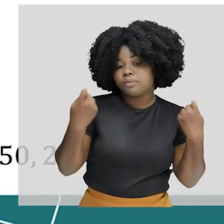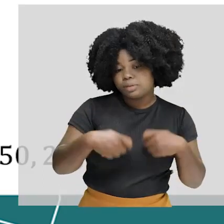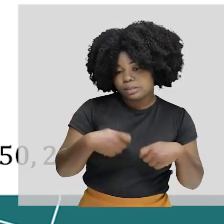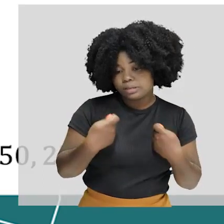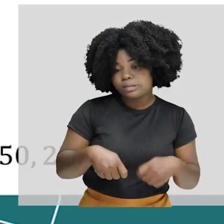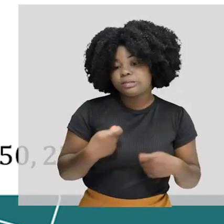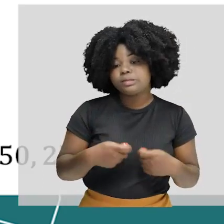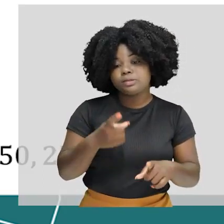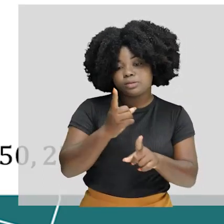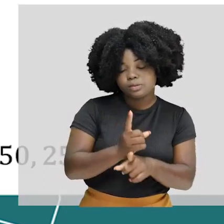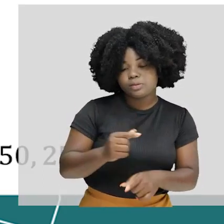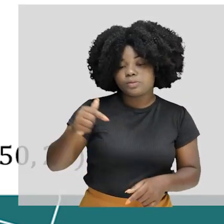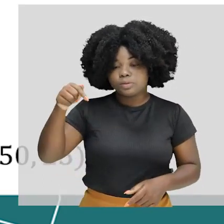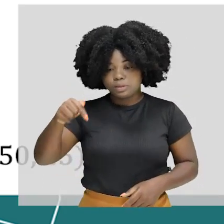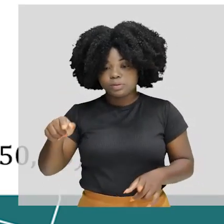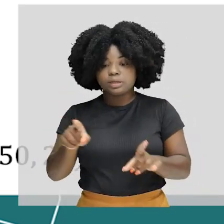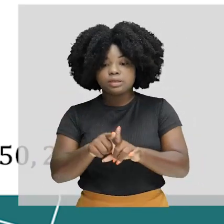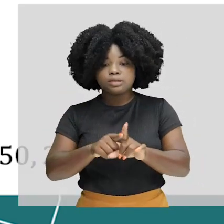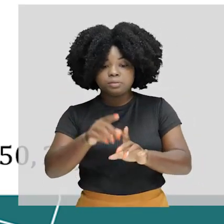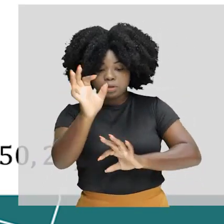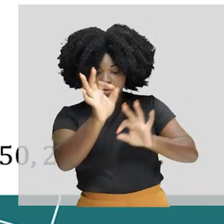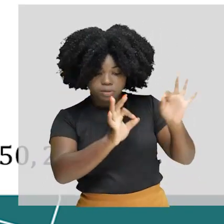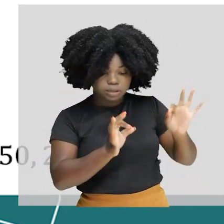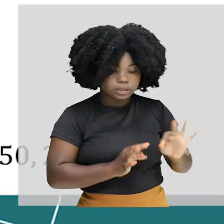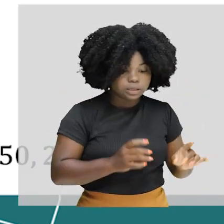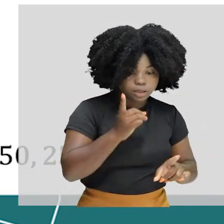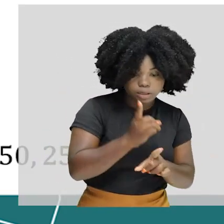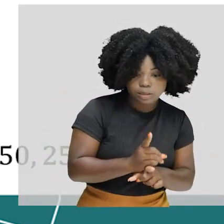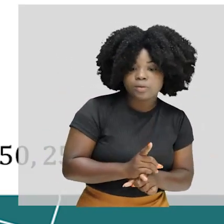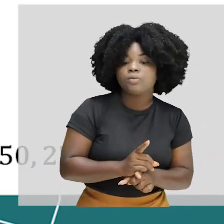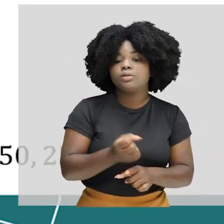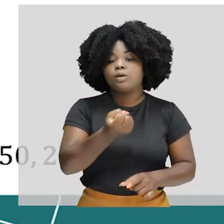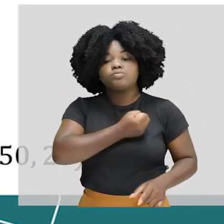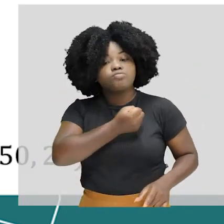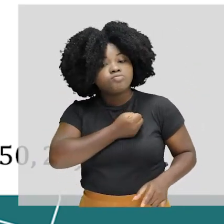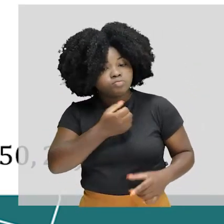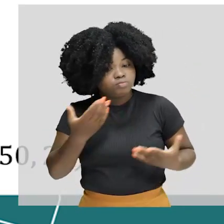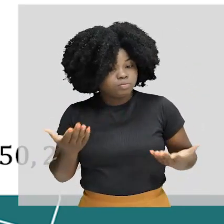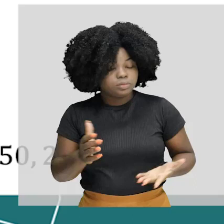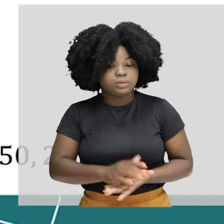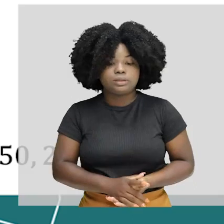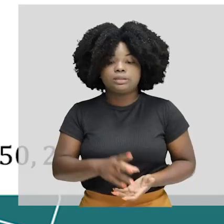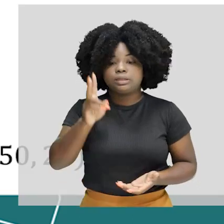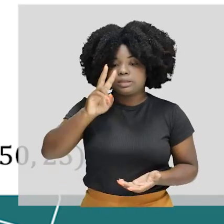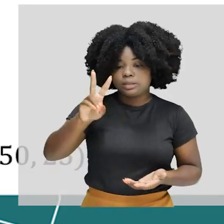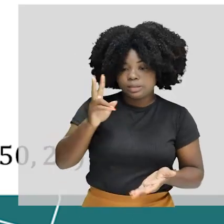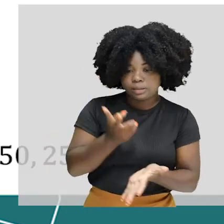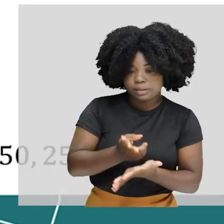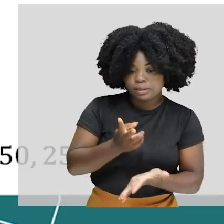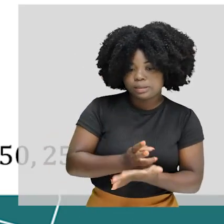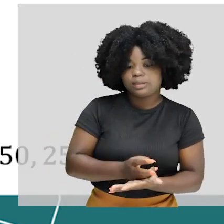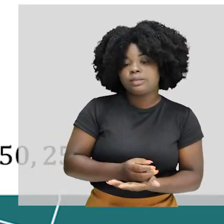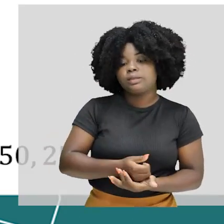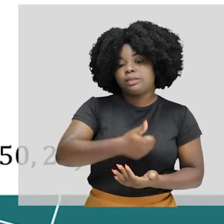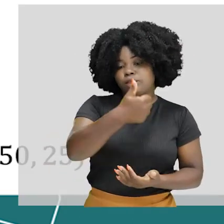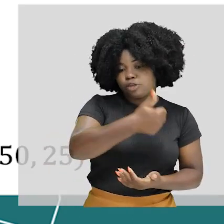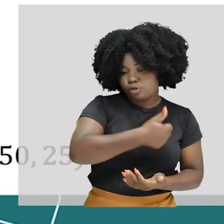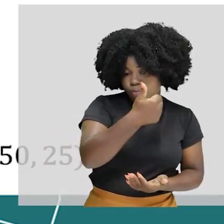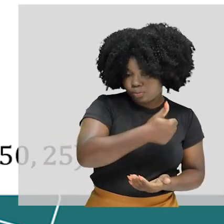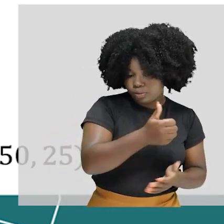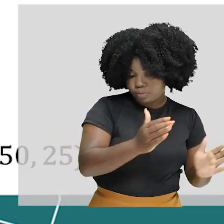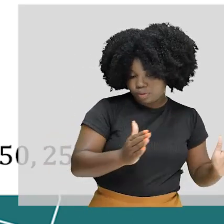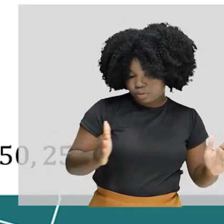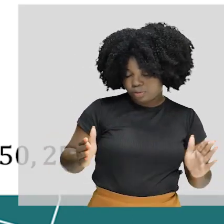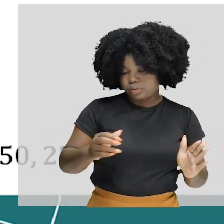preciso calcular esses termos, tá? E lembre sempre, tá? Esses termos, o primeiro termo lá daquela